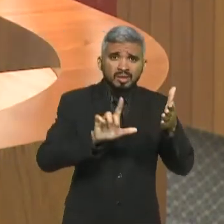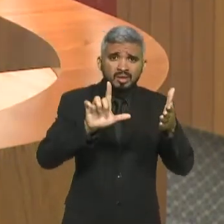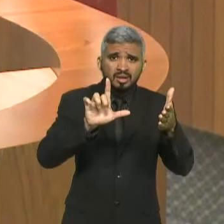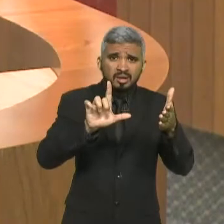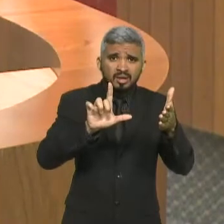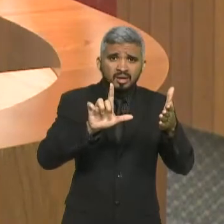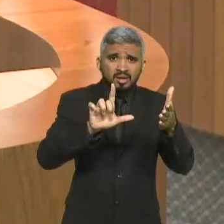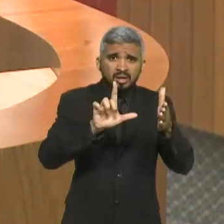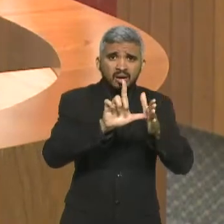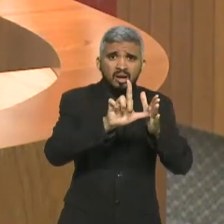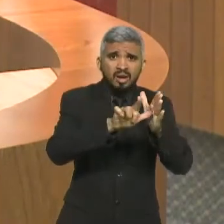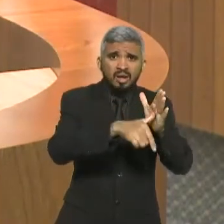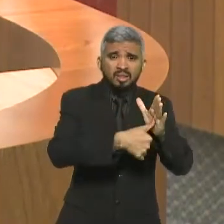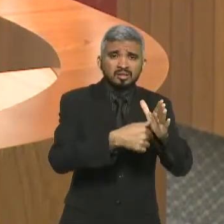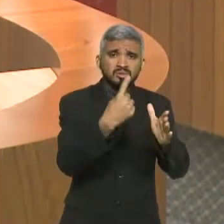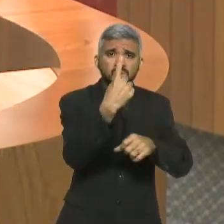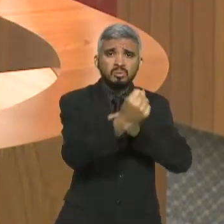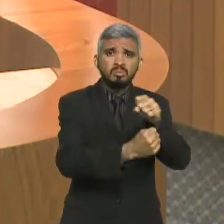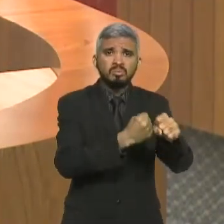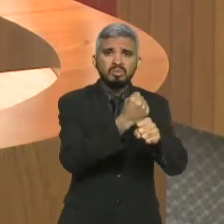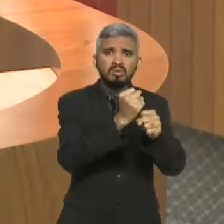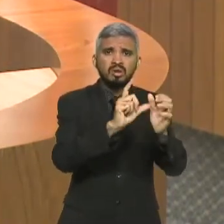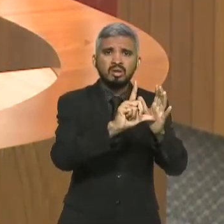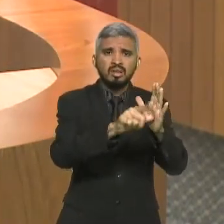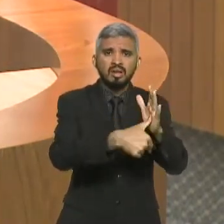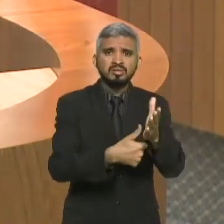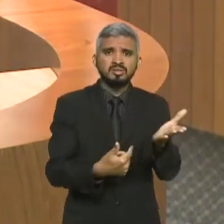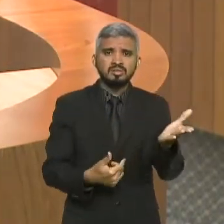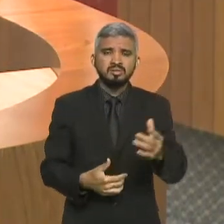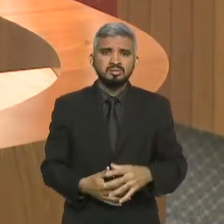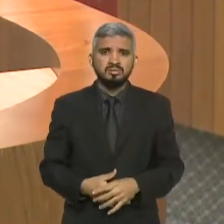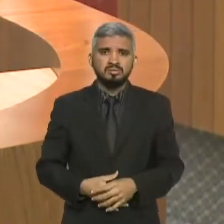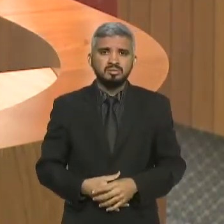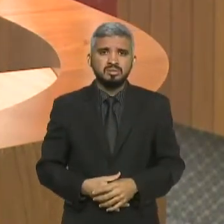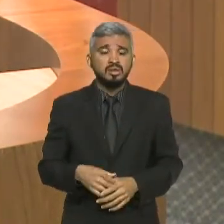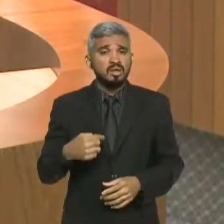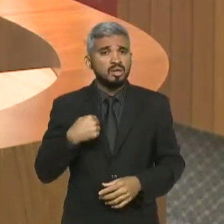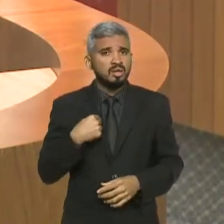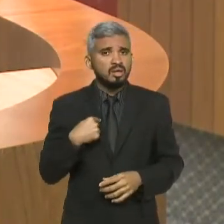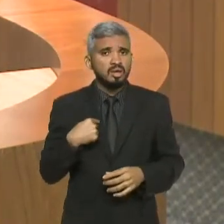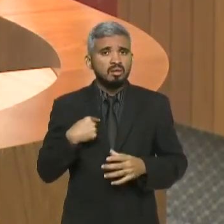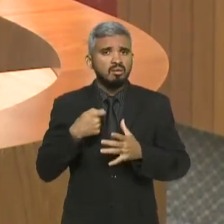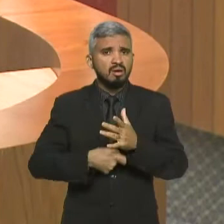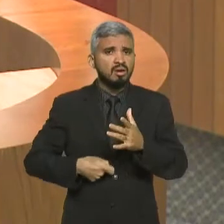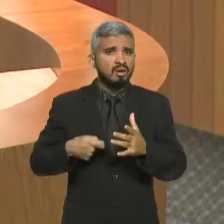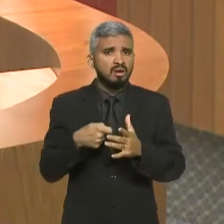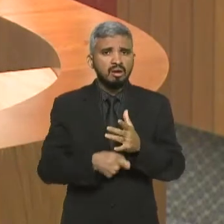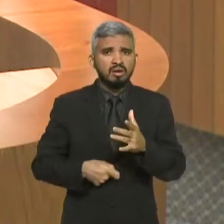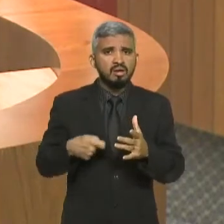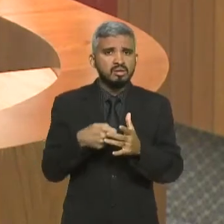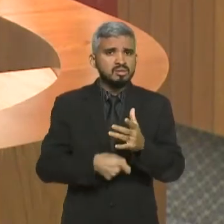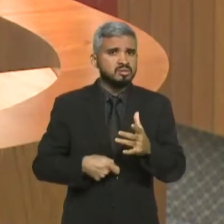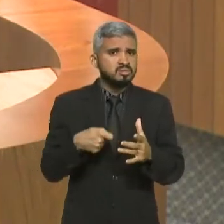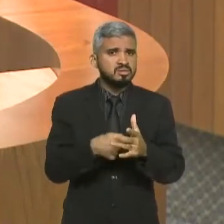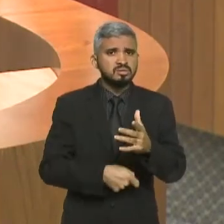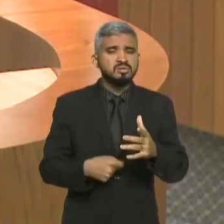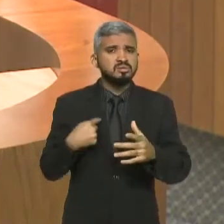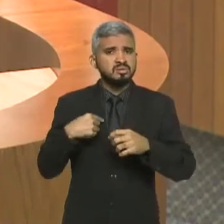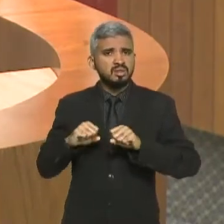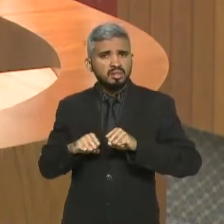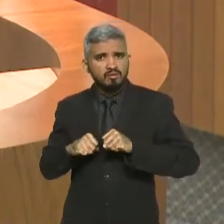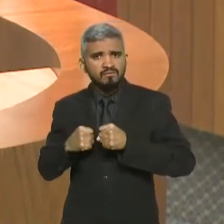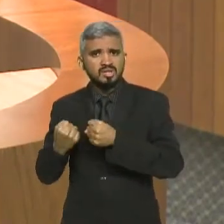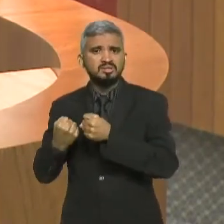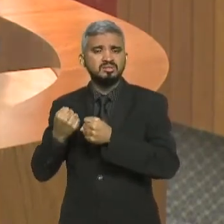Eu estou desde 2015 na tribuna desta casa, cobrando do governo do Estado a licitação. Defendendo os baixadeiros, defendendo